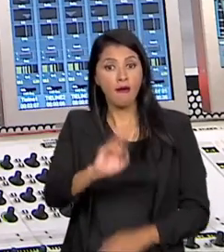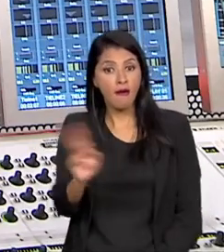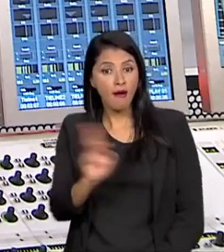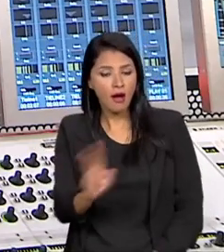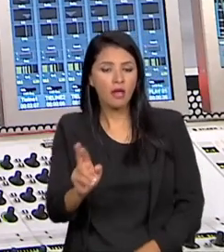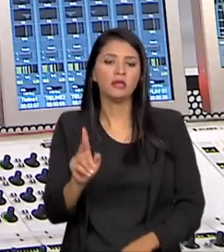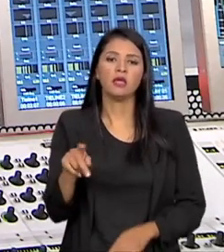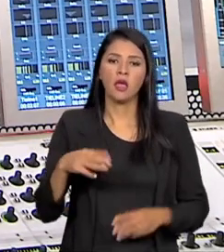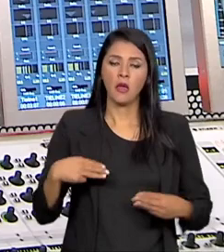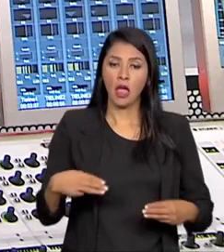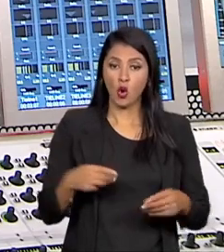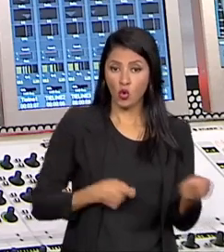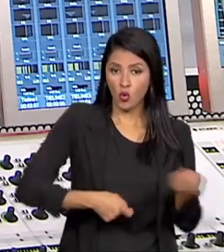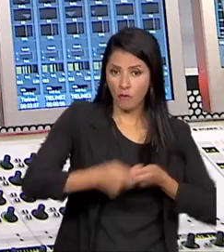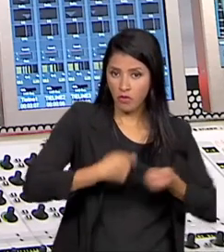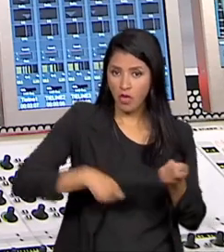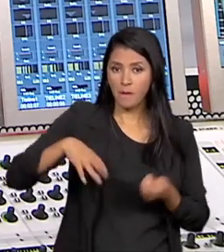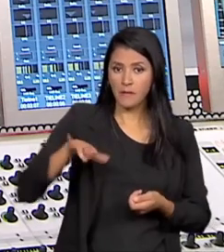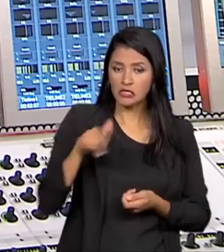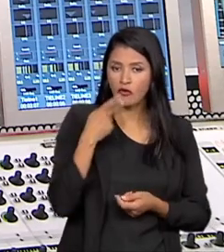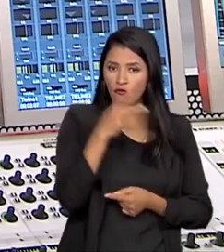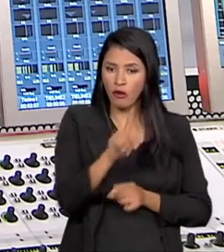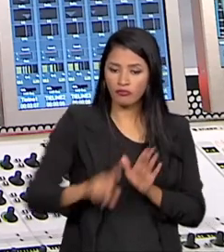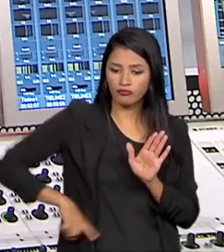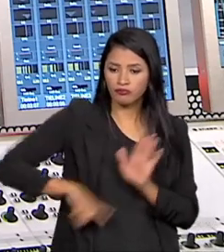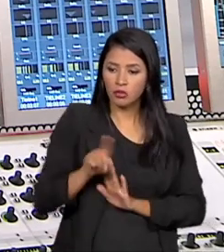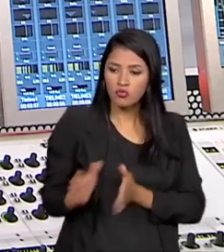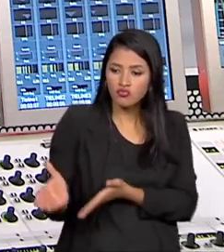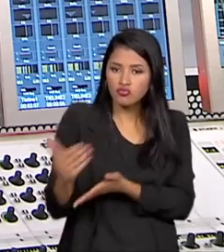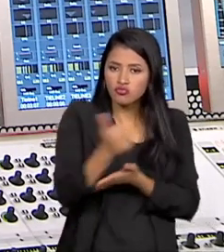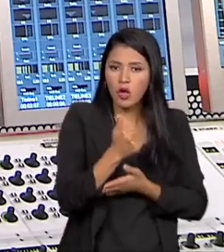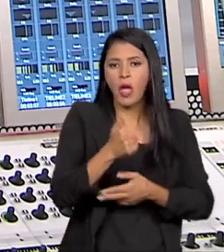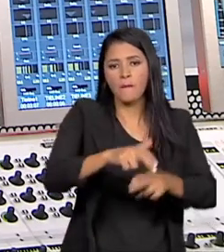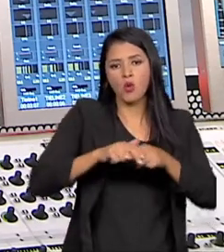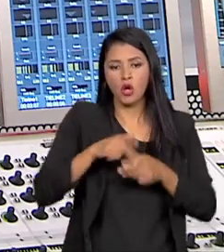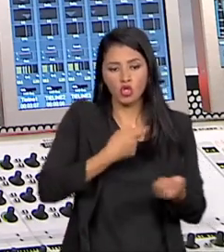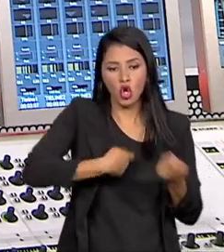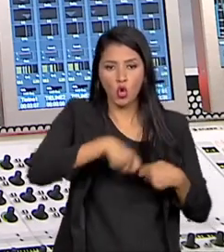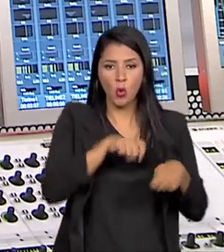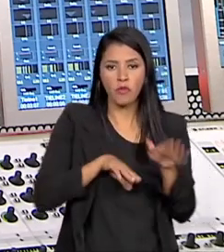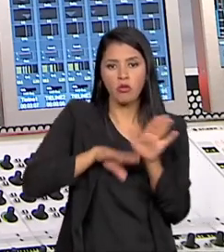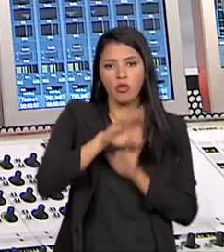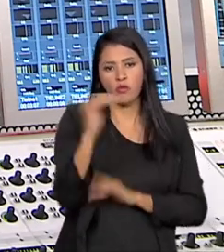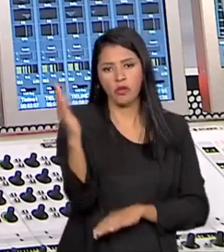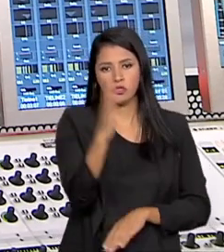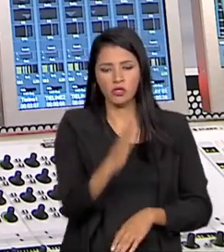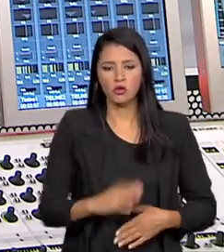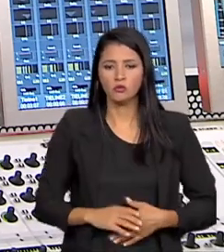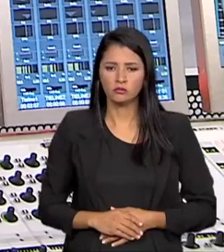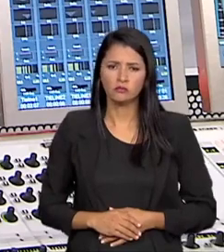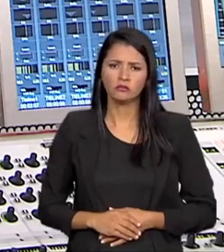Marcelo Guaranis arrecadação recorde o resultado do crescimento da economia do país